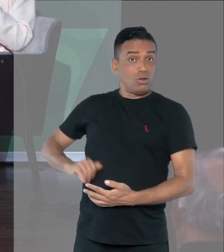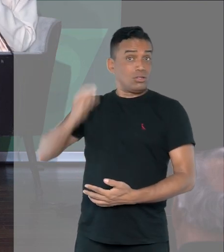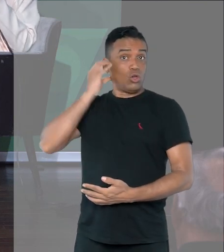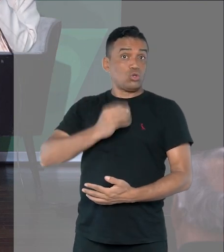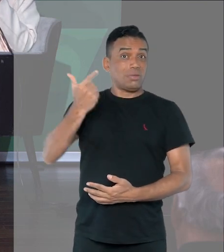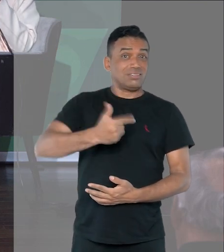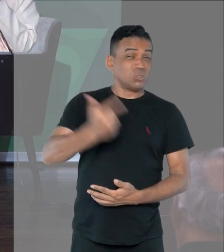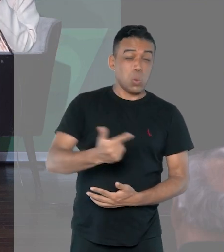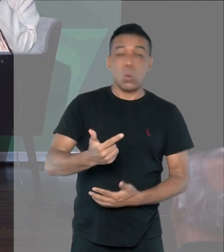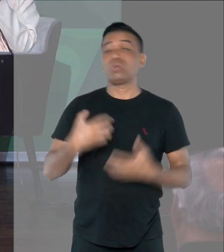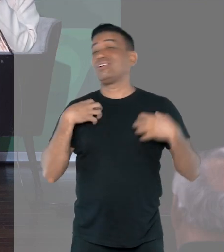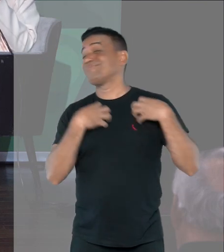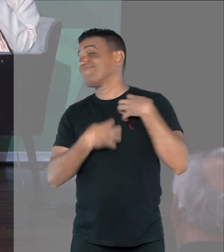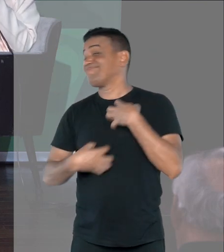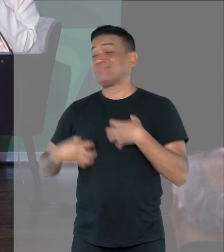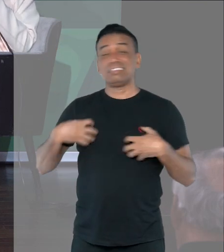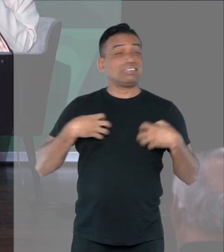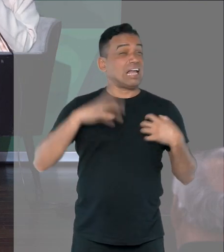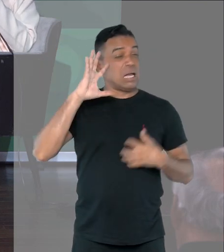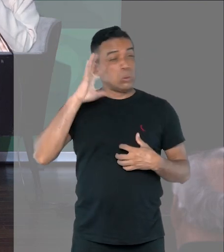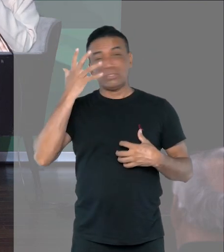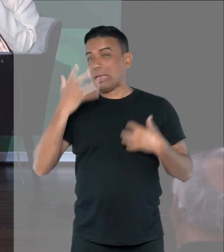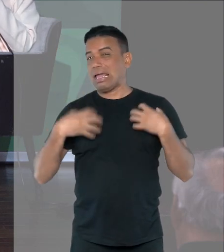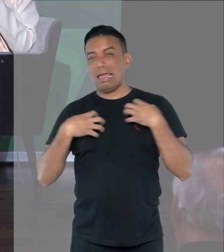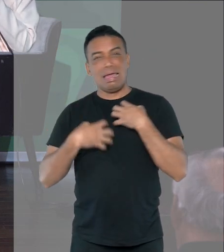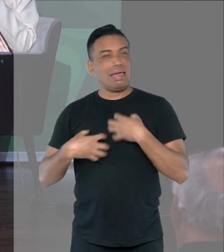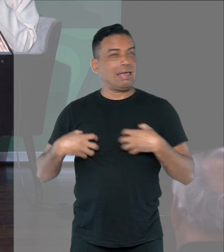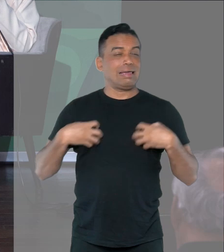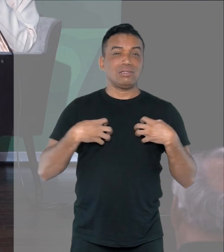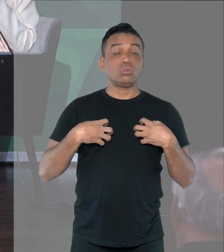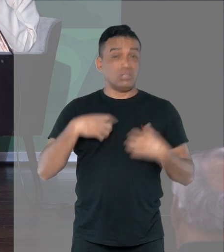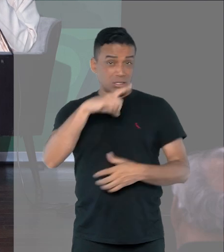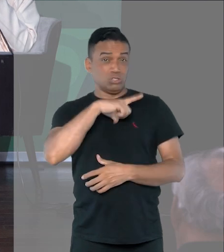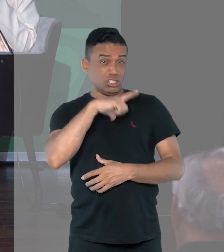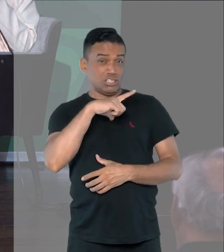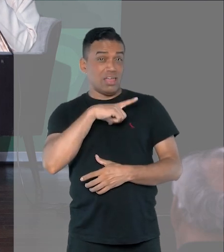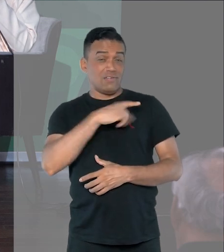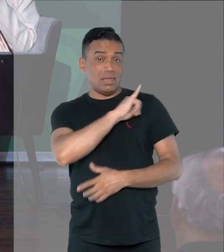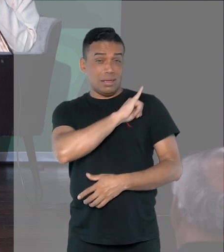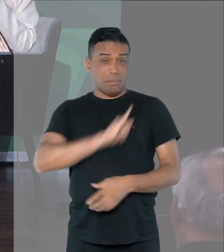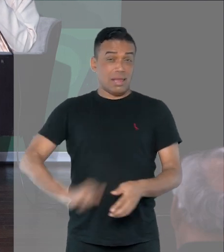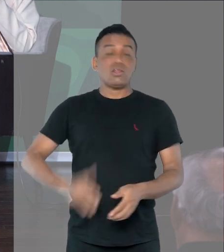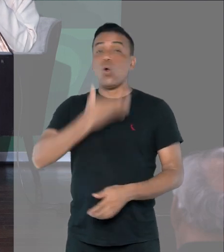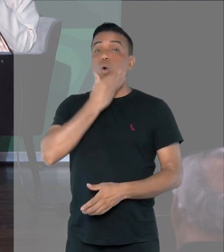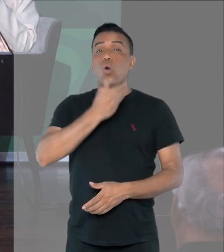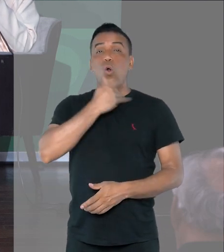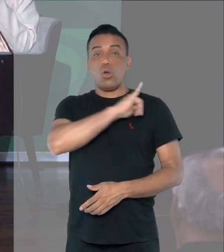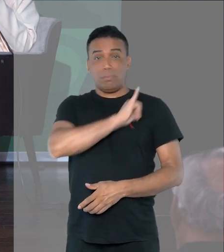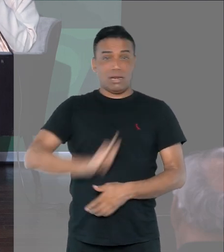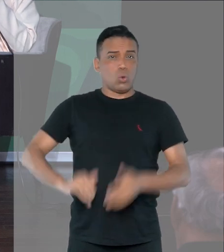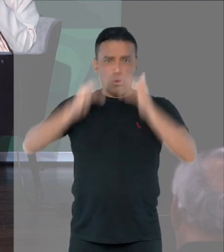muito dolorosas, né? Tivemos um imperador, né? Um imperador muito respeitável,